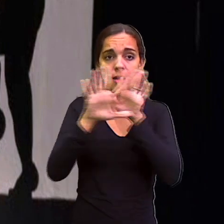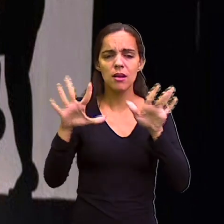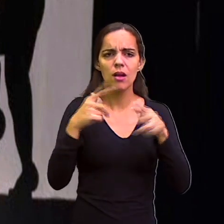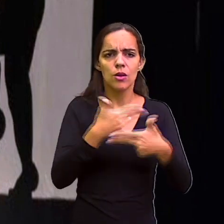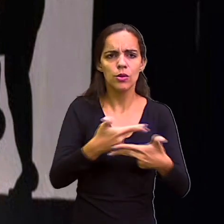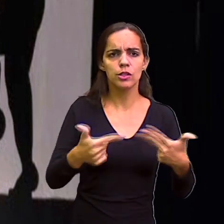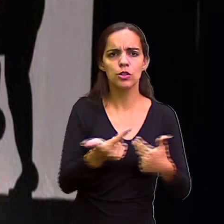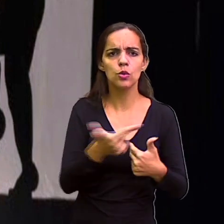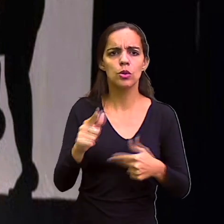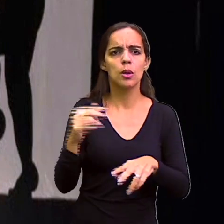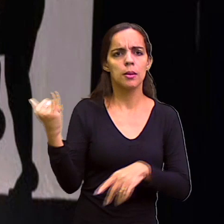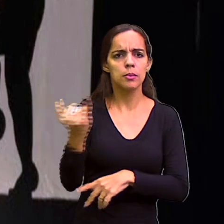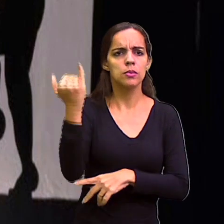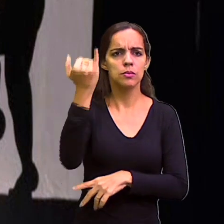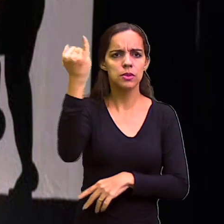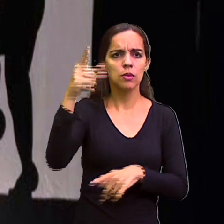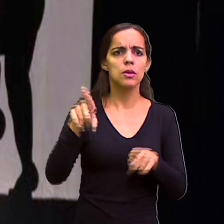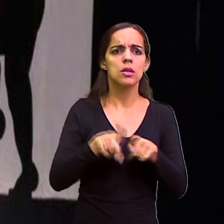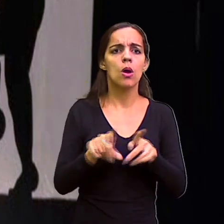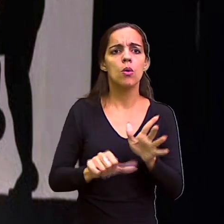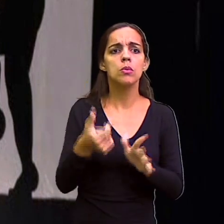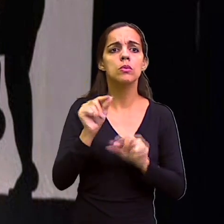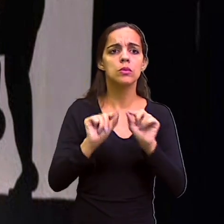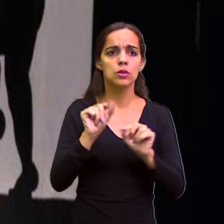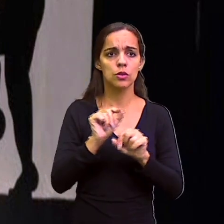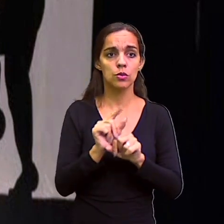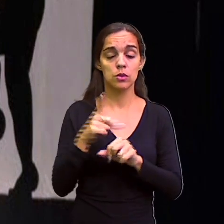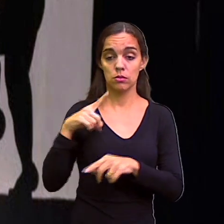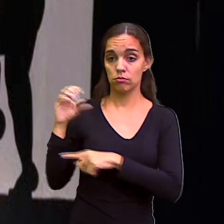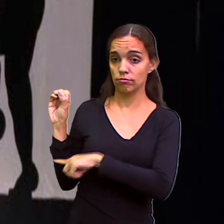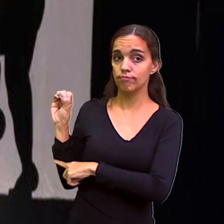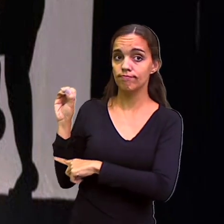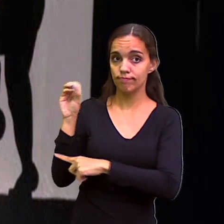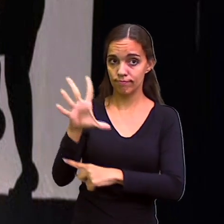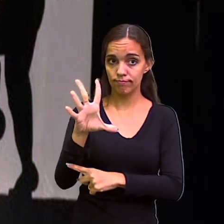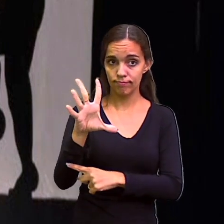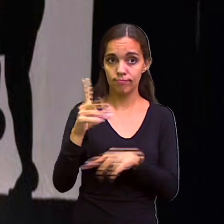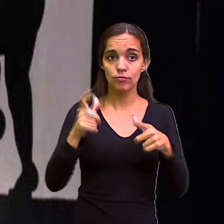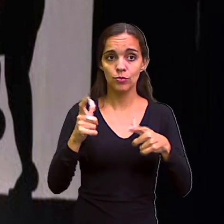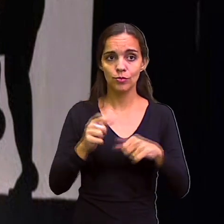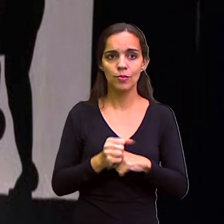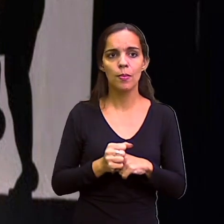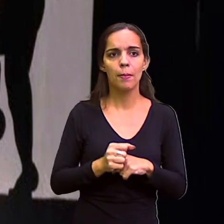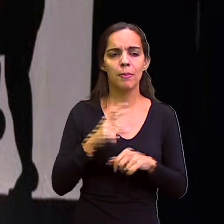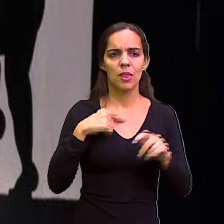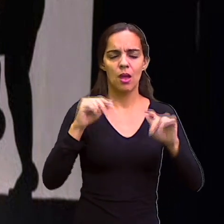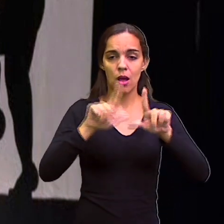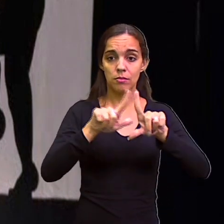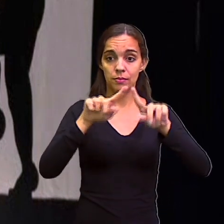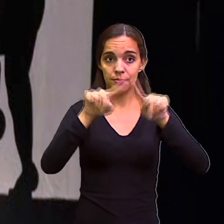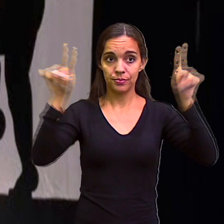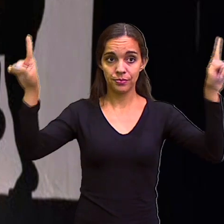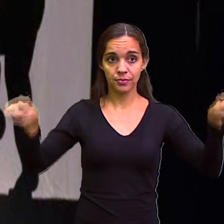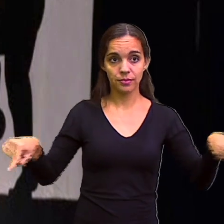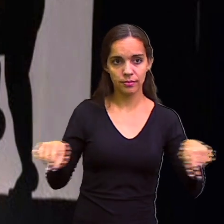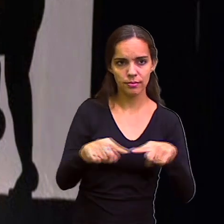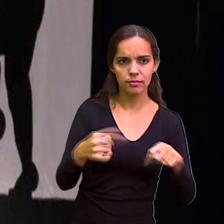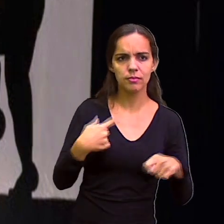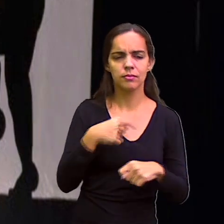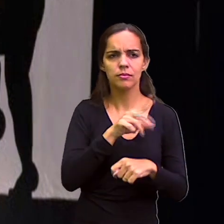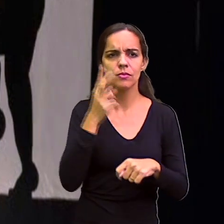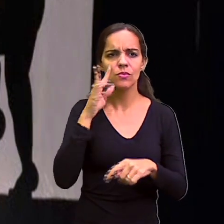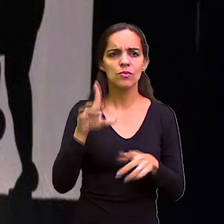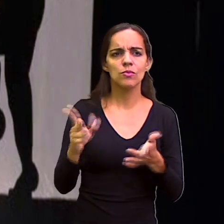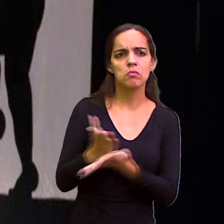elementos tão importantes como o primeiro são a fonte de luz, a tela de um obstáculo entre a luz e a